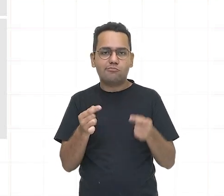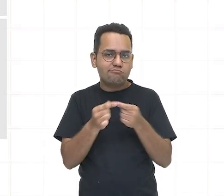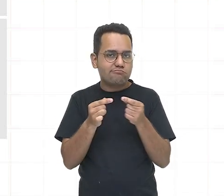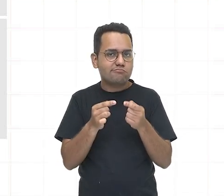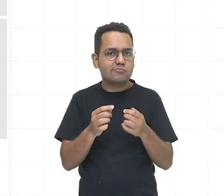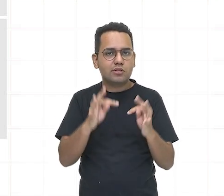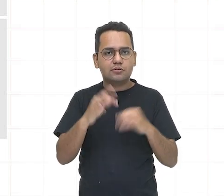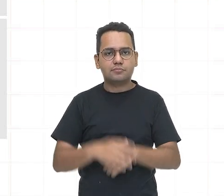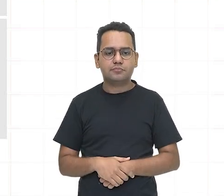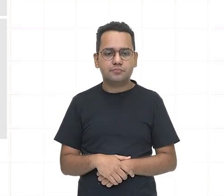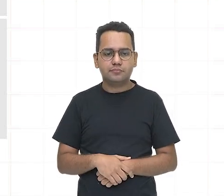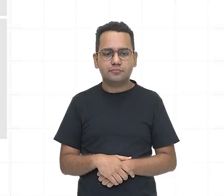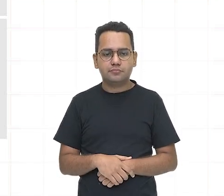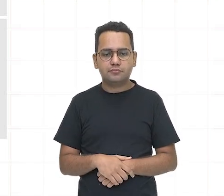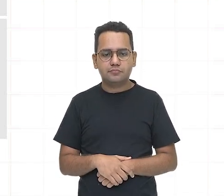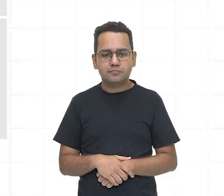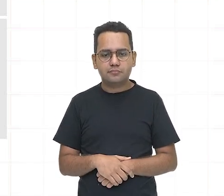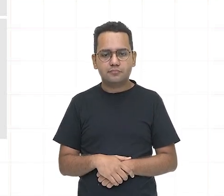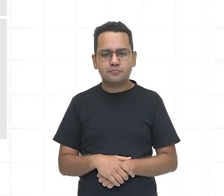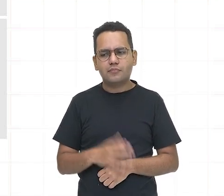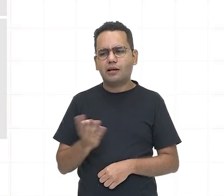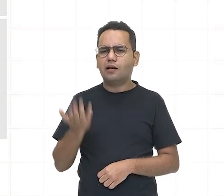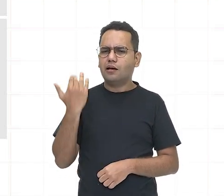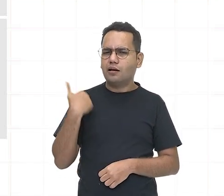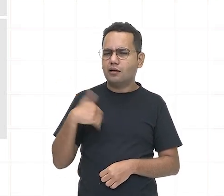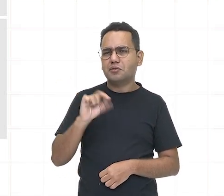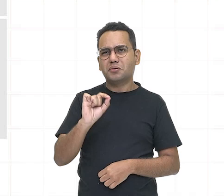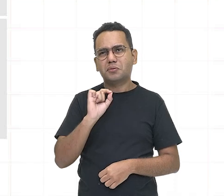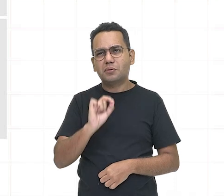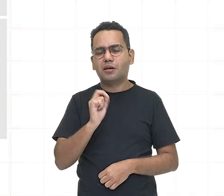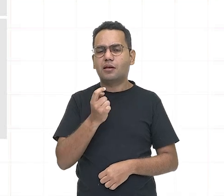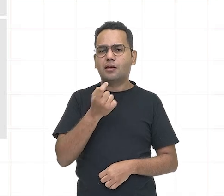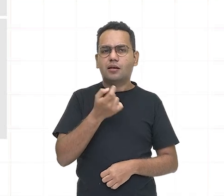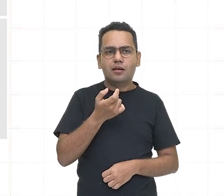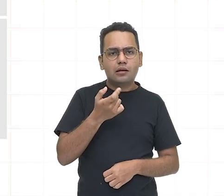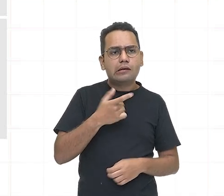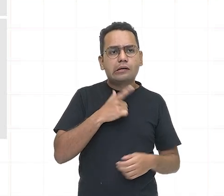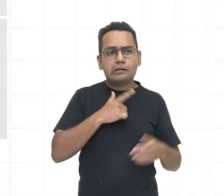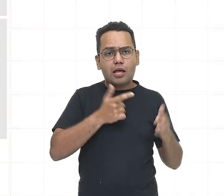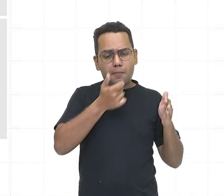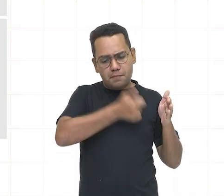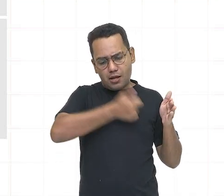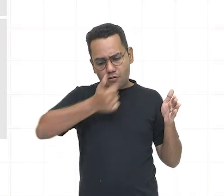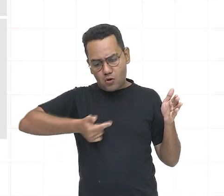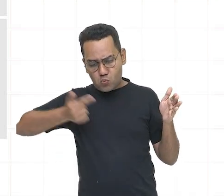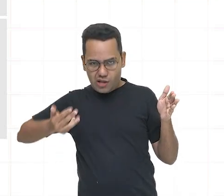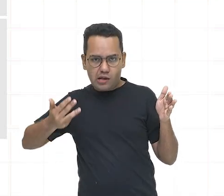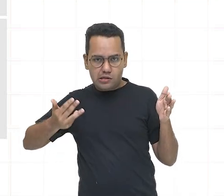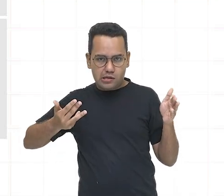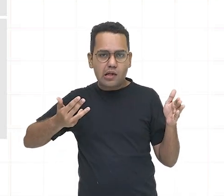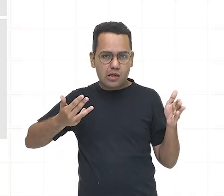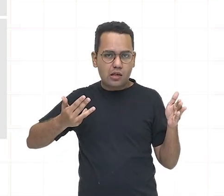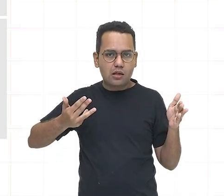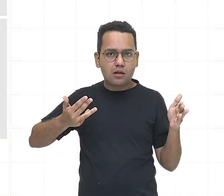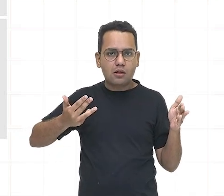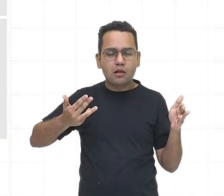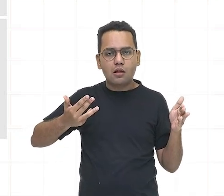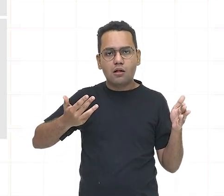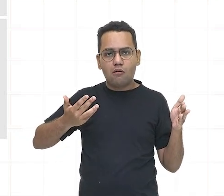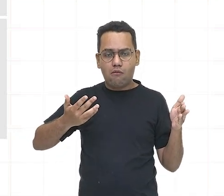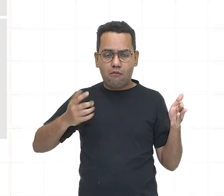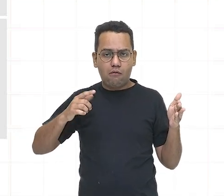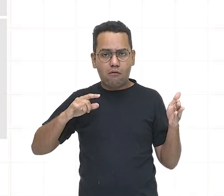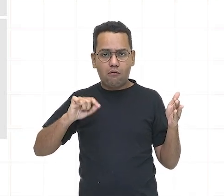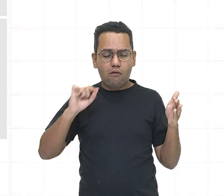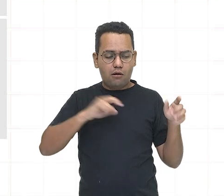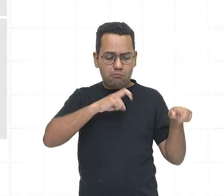setor primário, com a agricultura, pecuária, extração, indo para o secundário, esse processo de industrialização. E as grandes cidades, hoje em